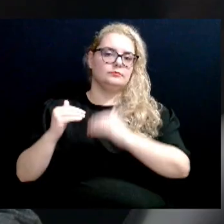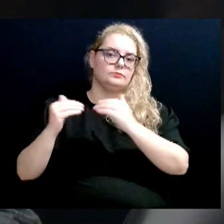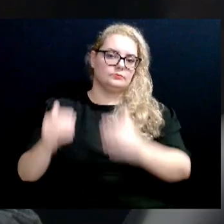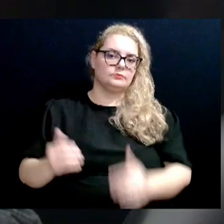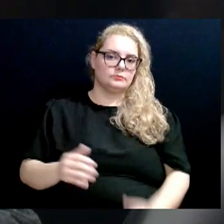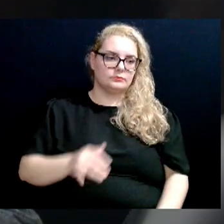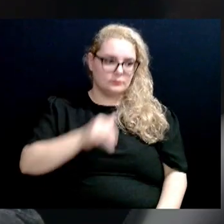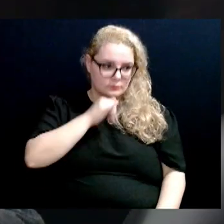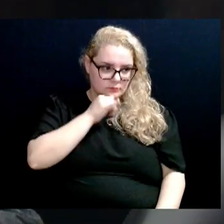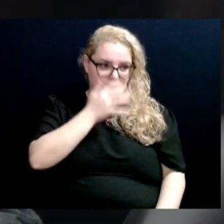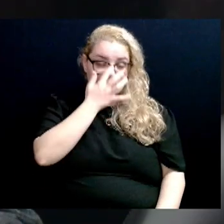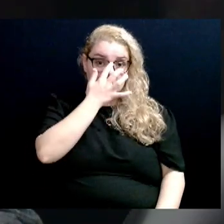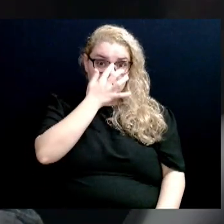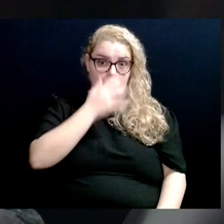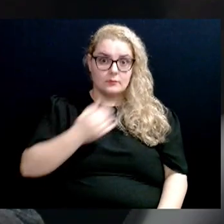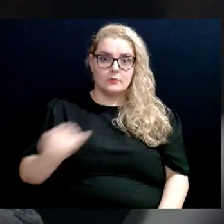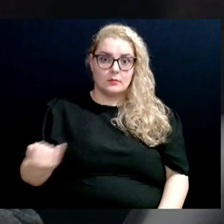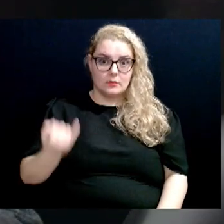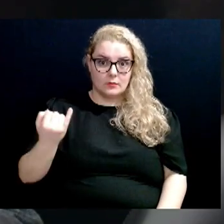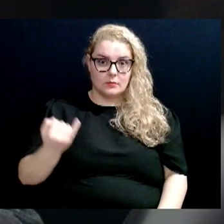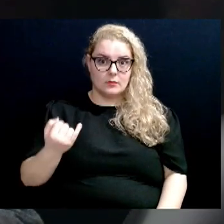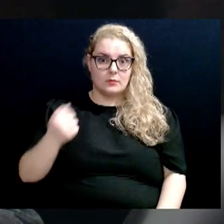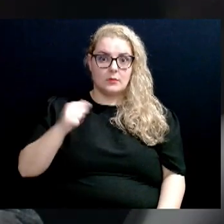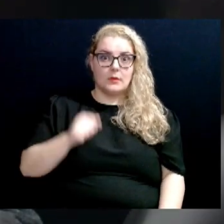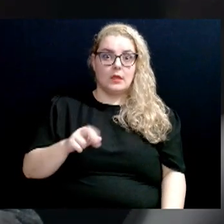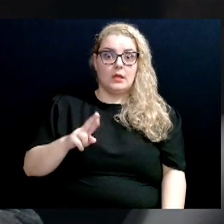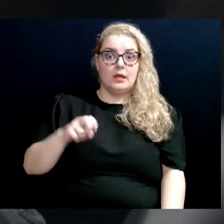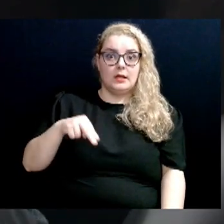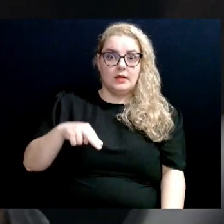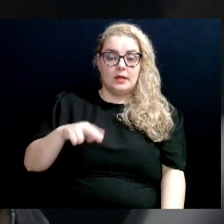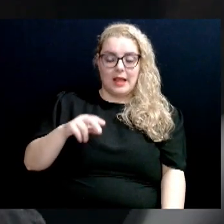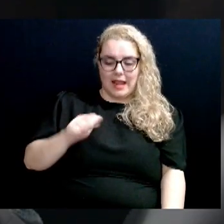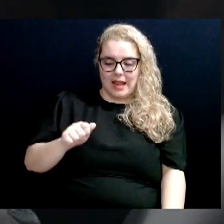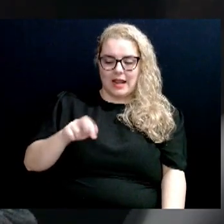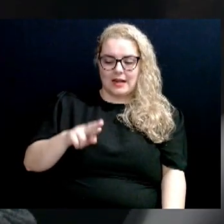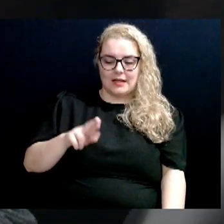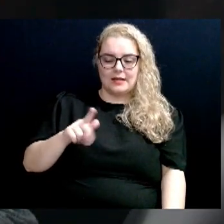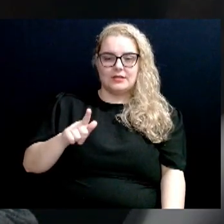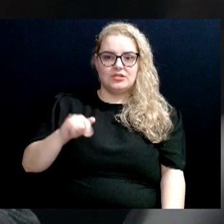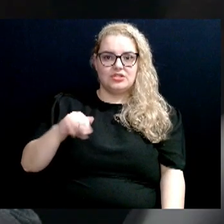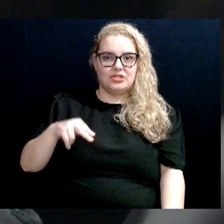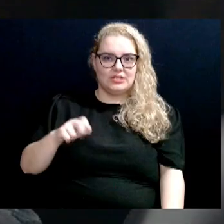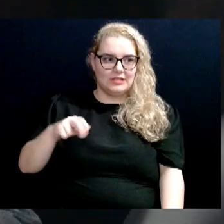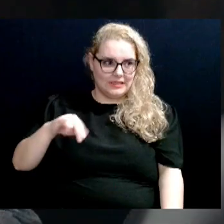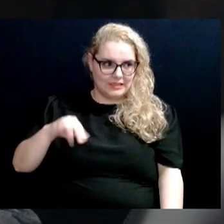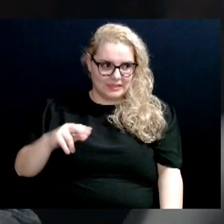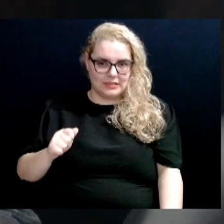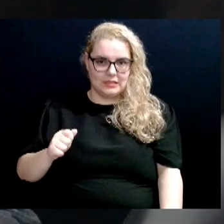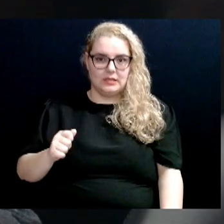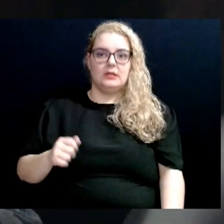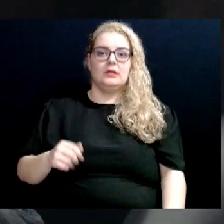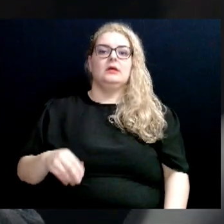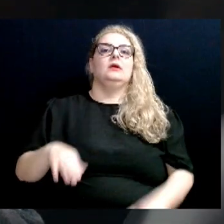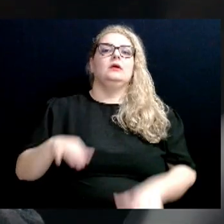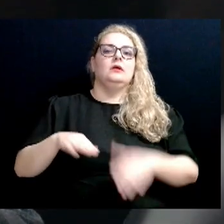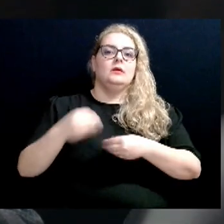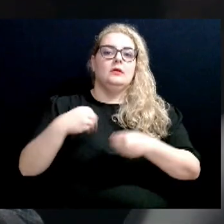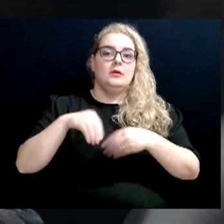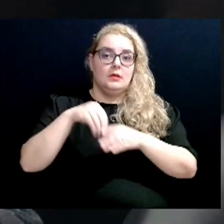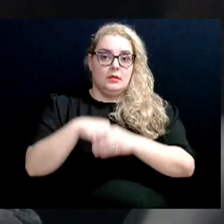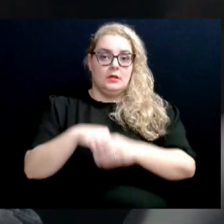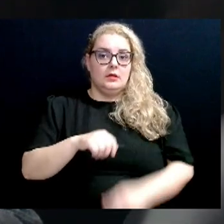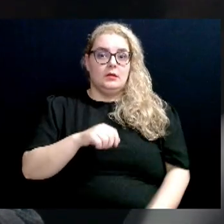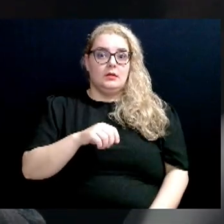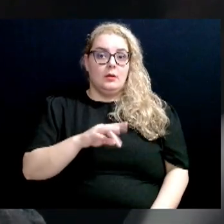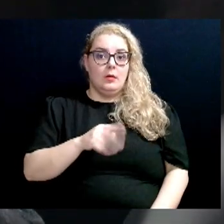interessante, Rúbia? É a arginina. O excesso de arginina, que está muitas vezes dentro dos pré-treinos, uma quantidade até